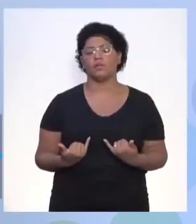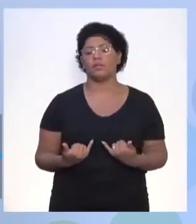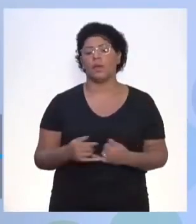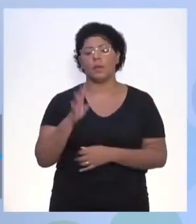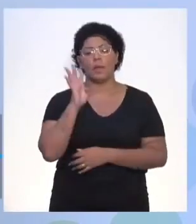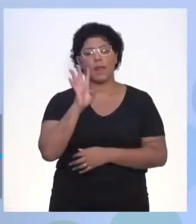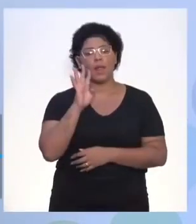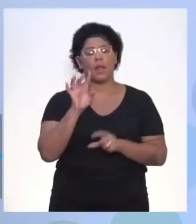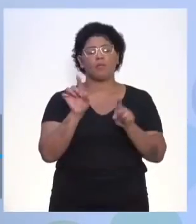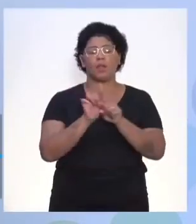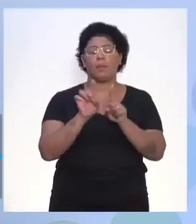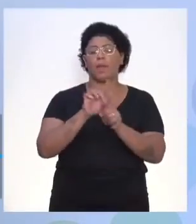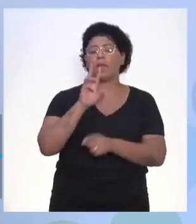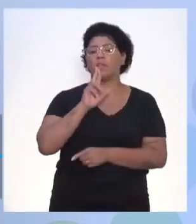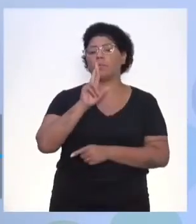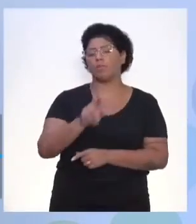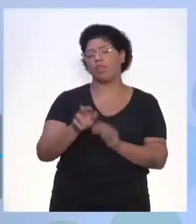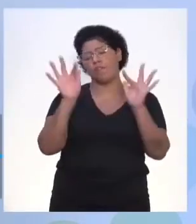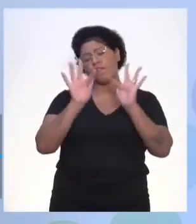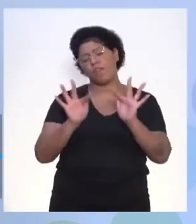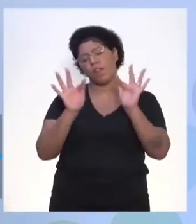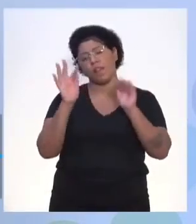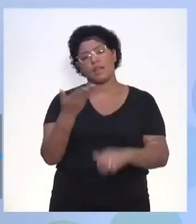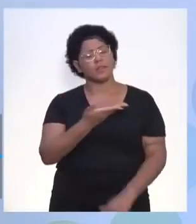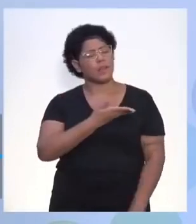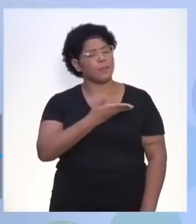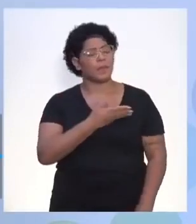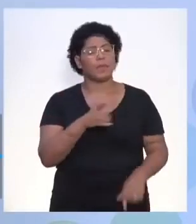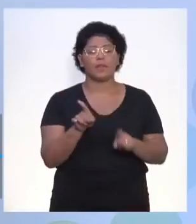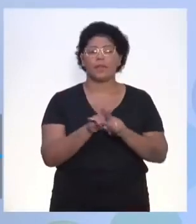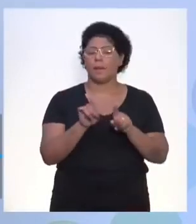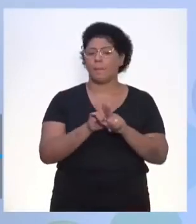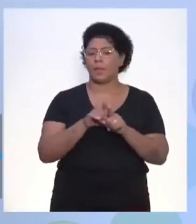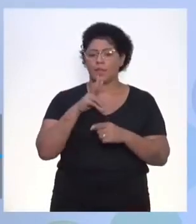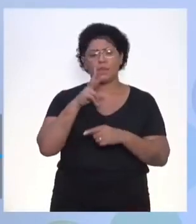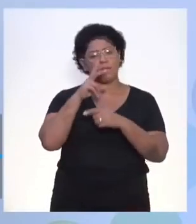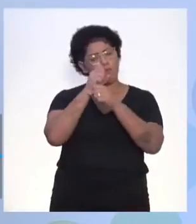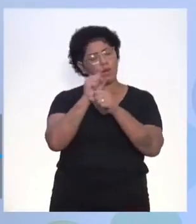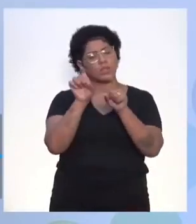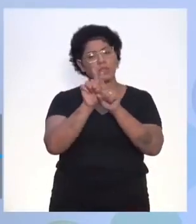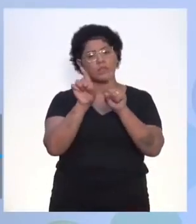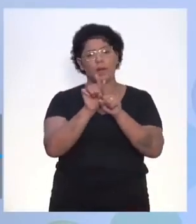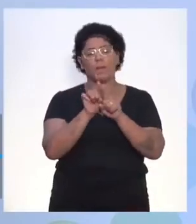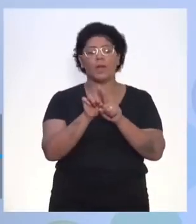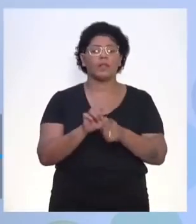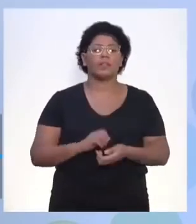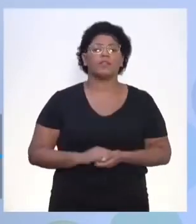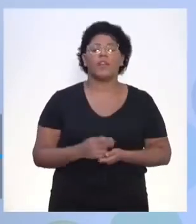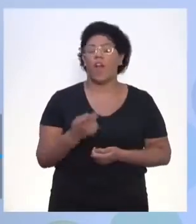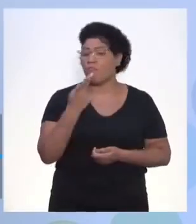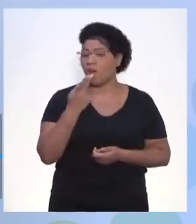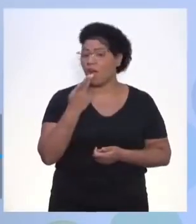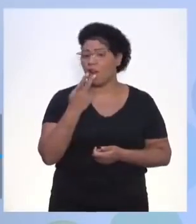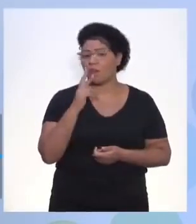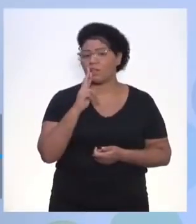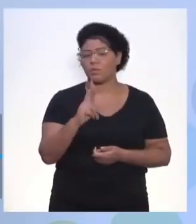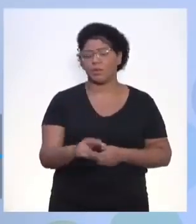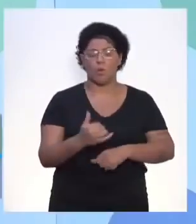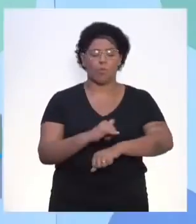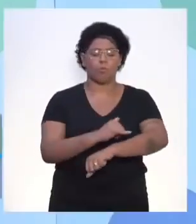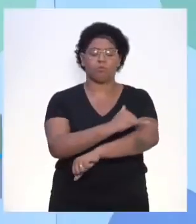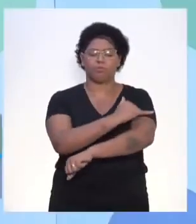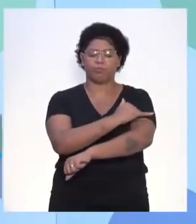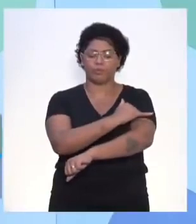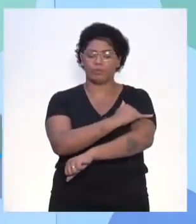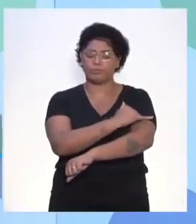Otimista, feliz. Otimista, amiga, feliz. Leal, esforçada. Uhum. Gordinho, desconfiado. Tem gente que